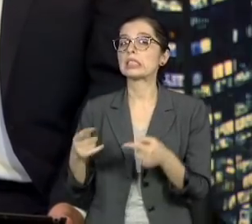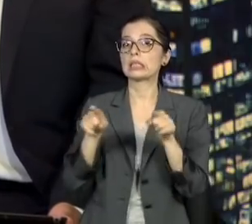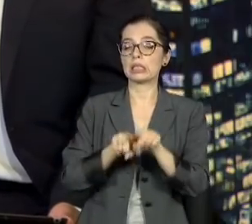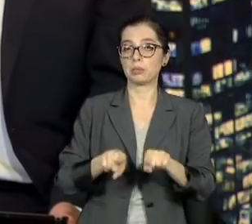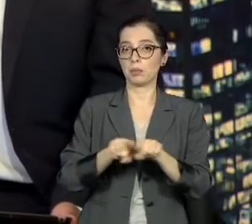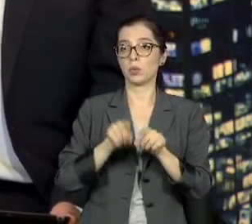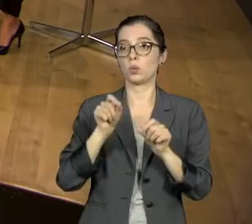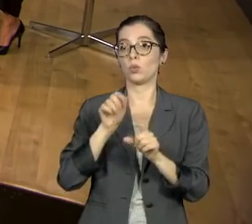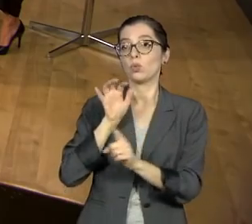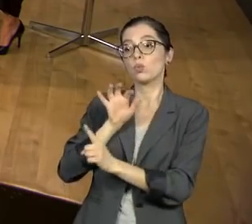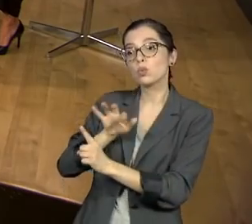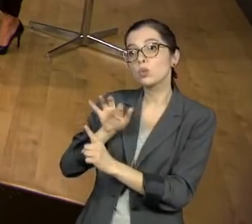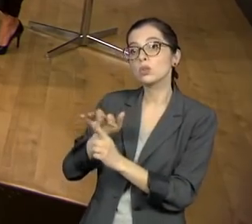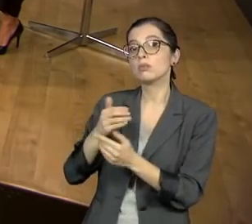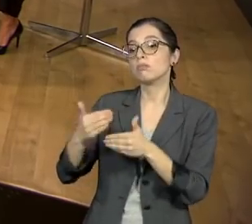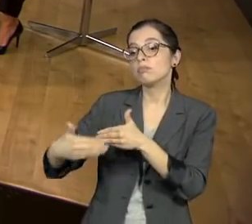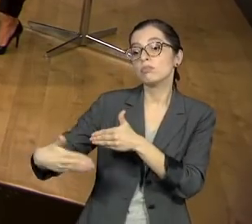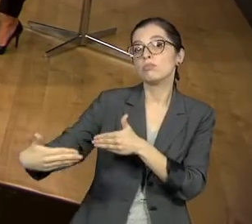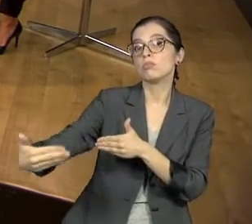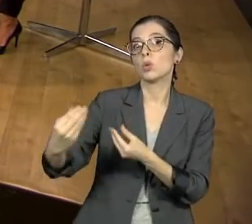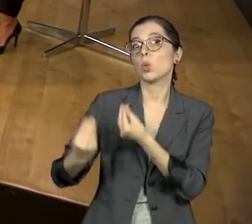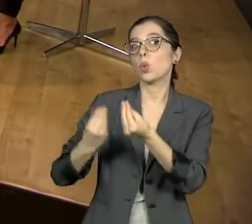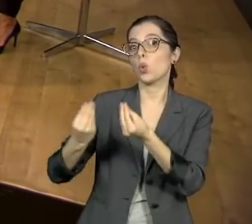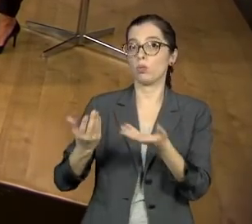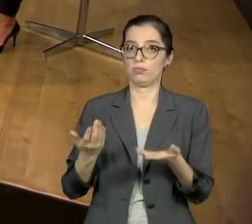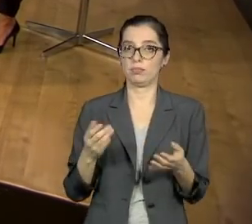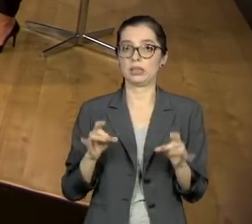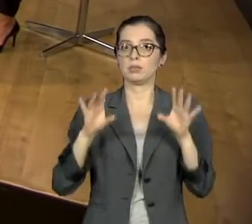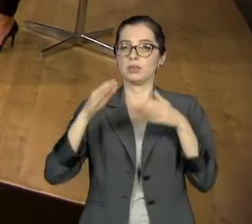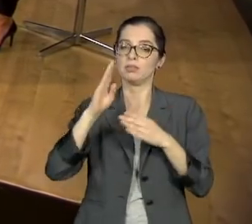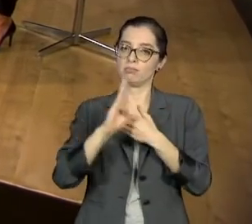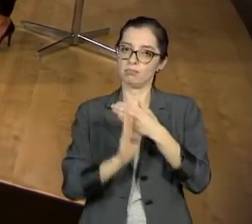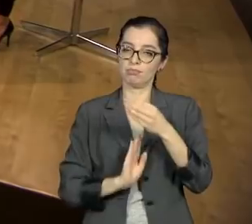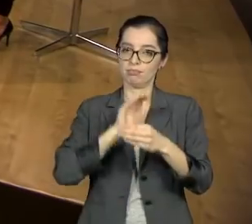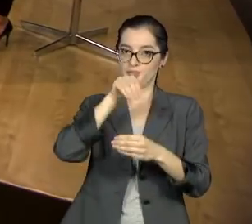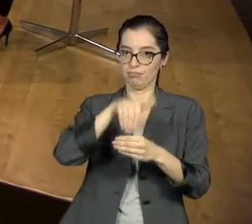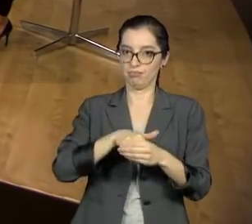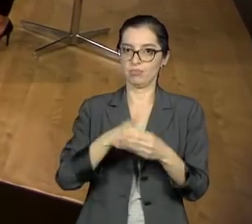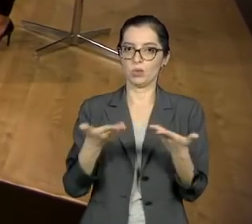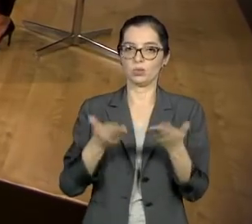boas lições. Esta edição especial do De Olho no Voto fica por aqui. A